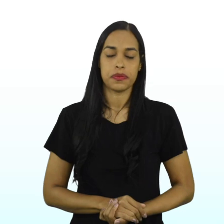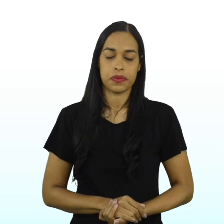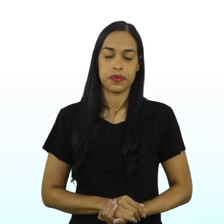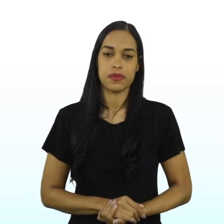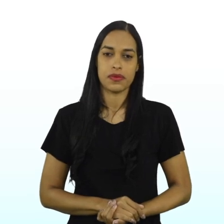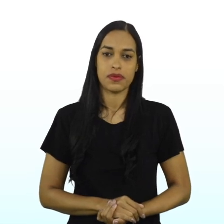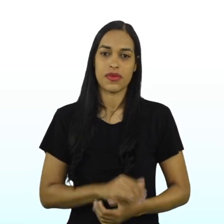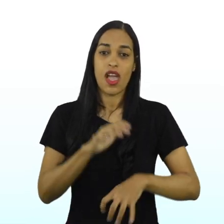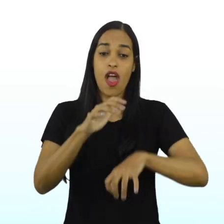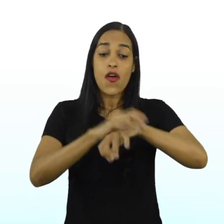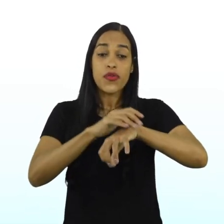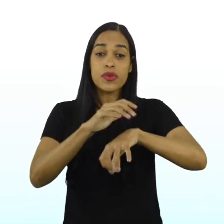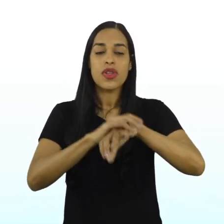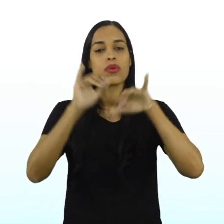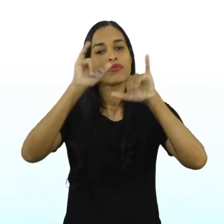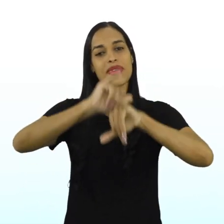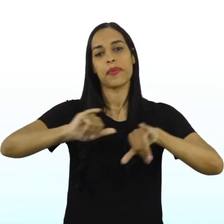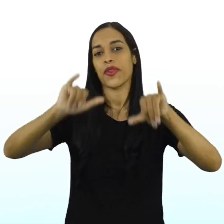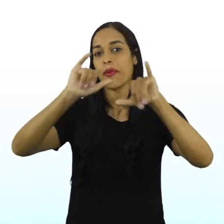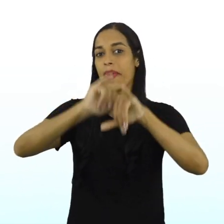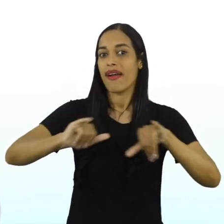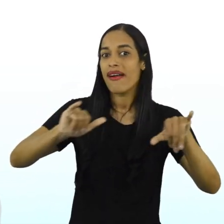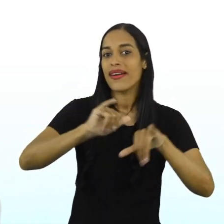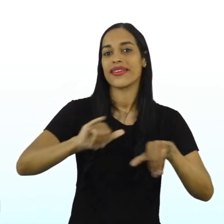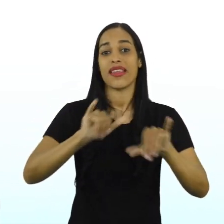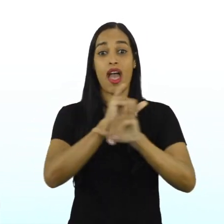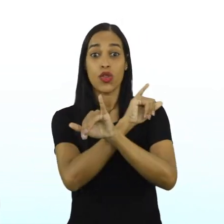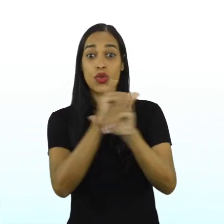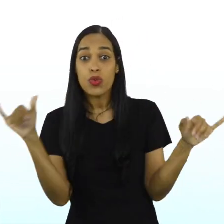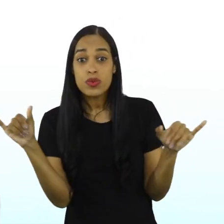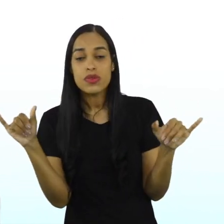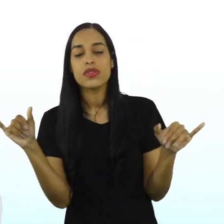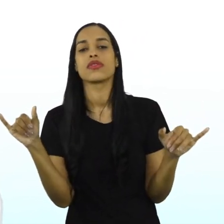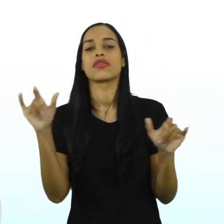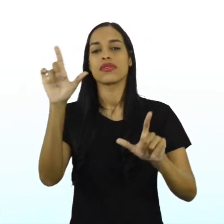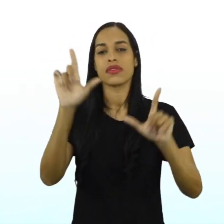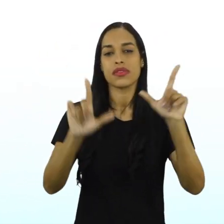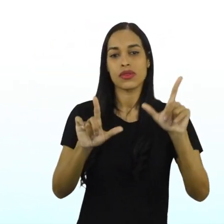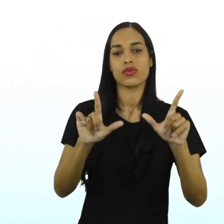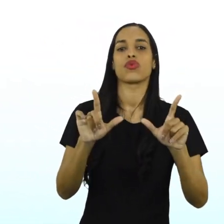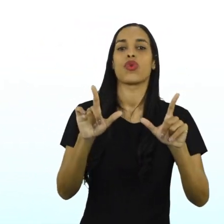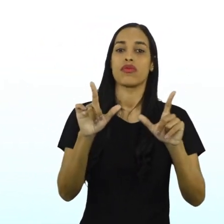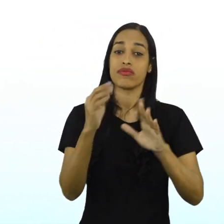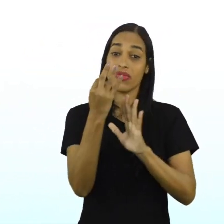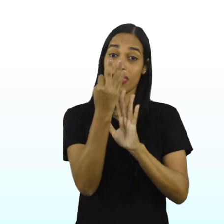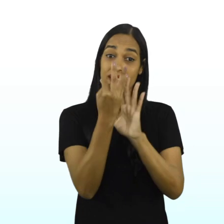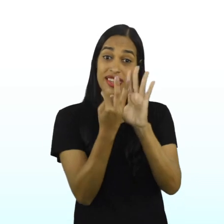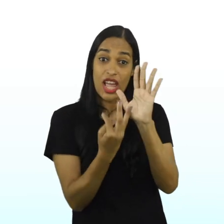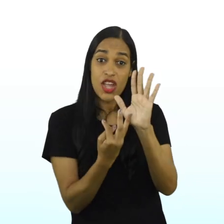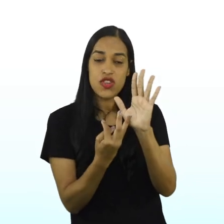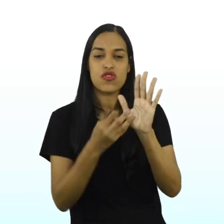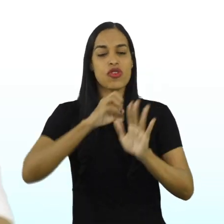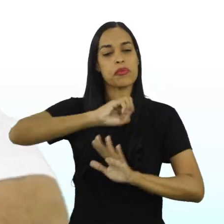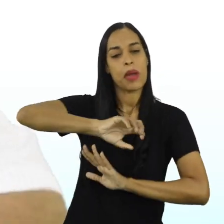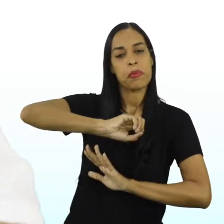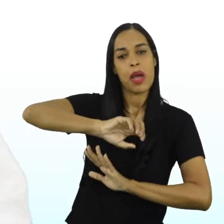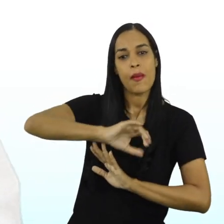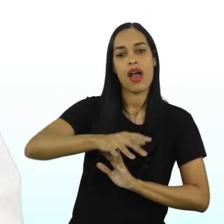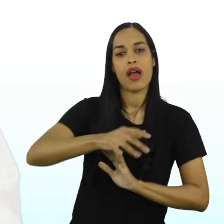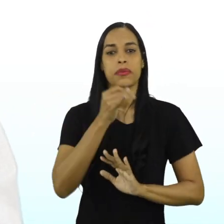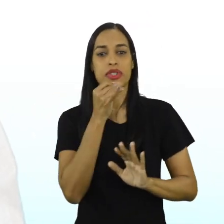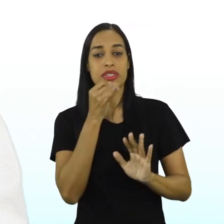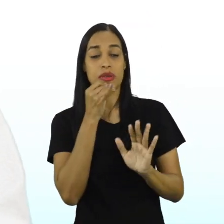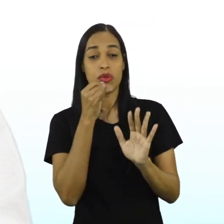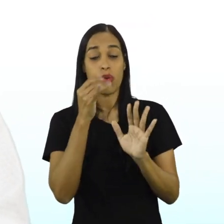é a função da propaganda, dos anúncios, dos textos injuntivos. Então, quando você está diante de um